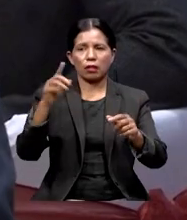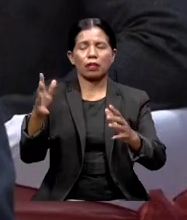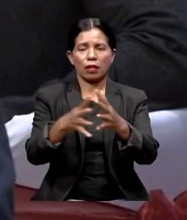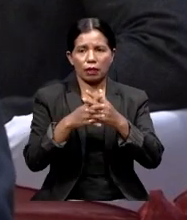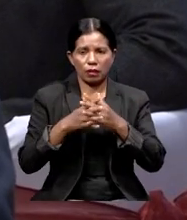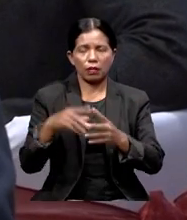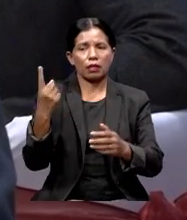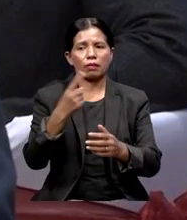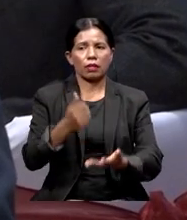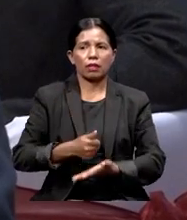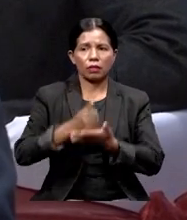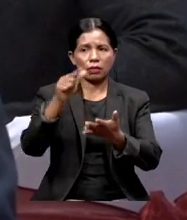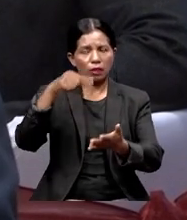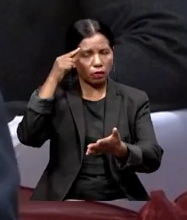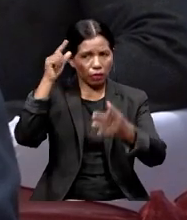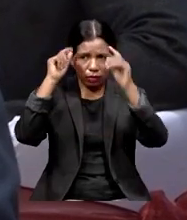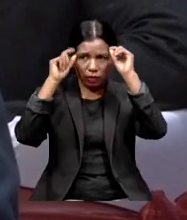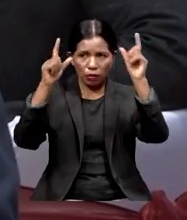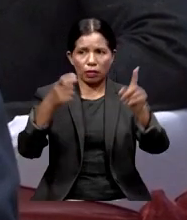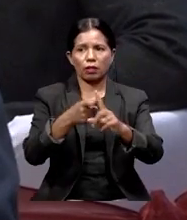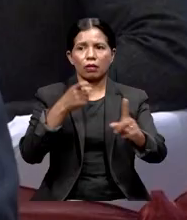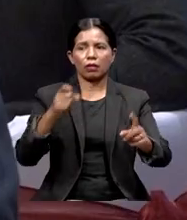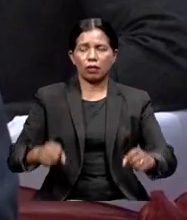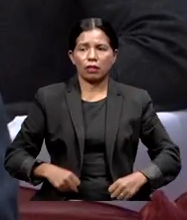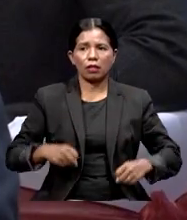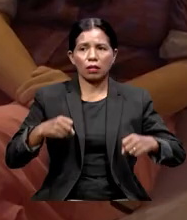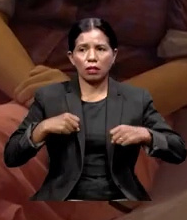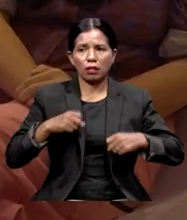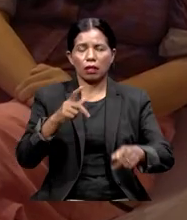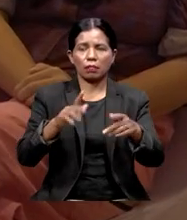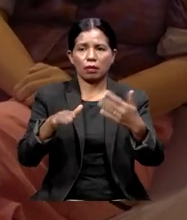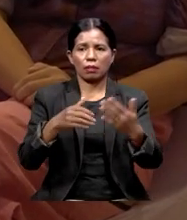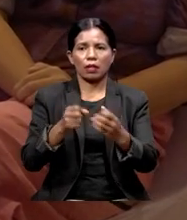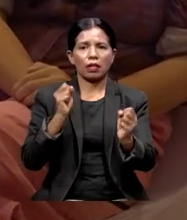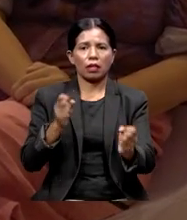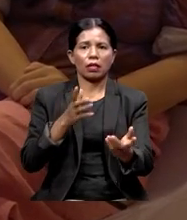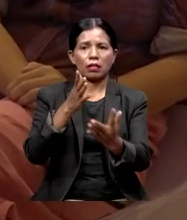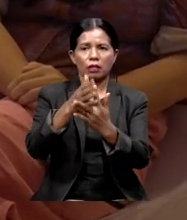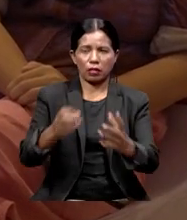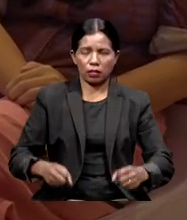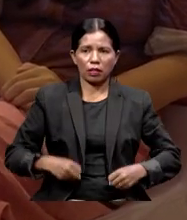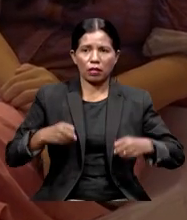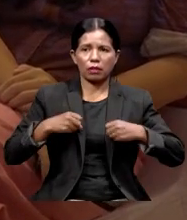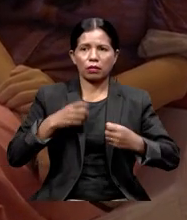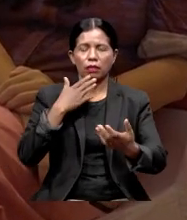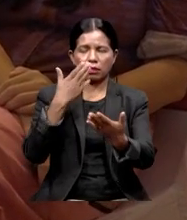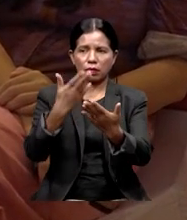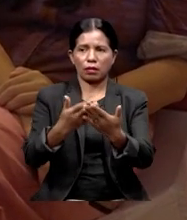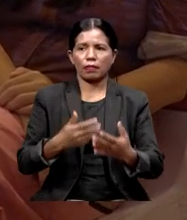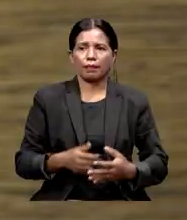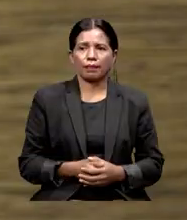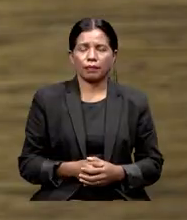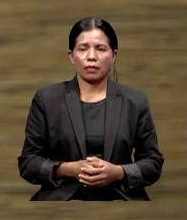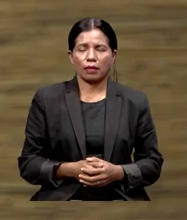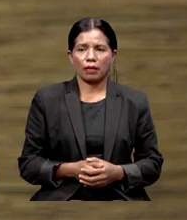Unidos na fato na apoio ao governo Timor-Leste e o setor saúde nune povo bele acesso à saúde e de Nebema qualidade. To